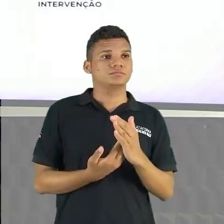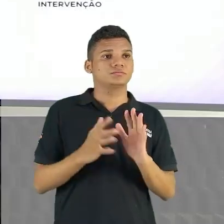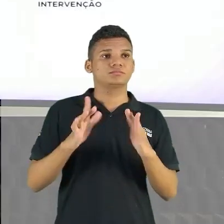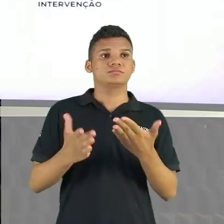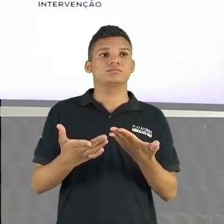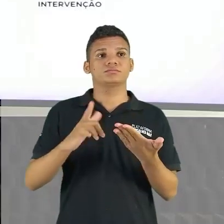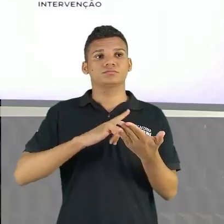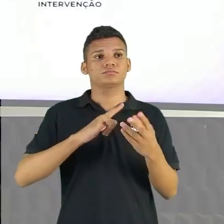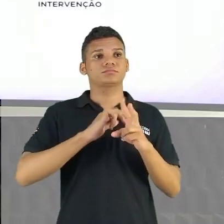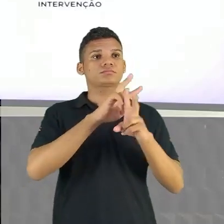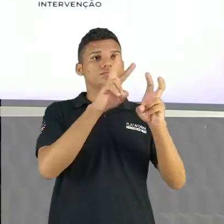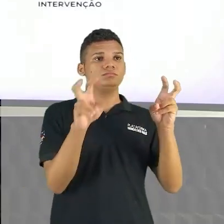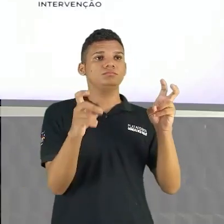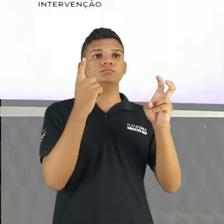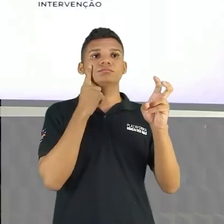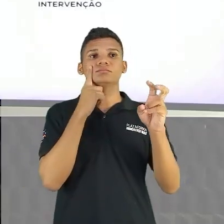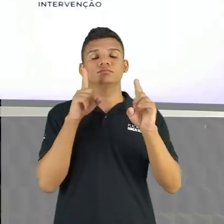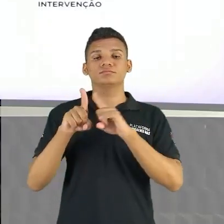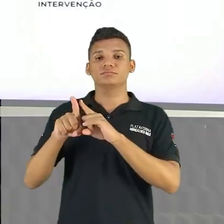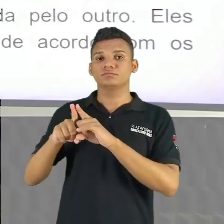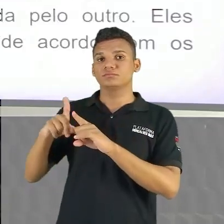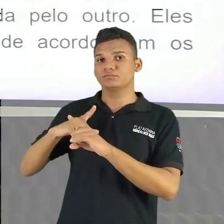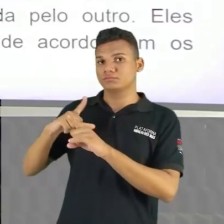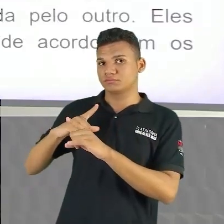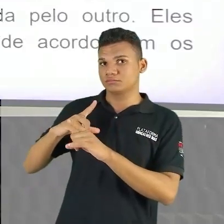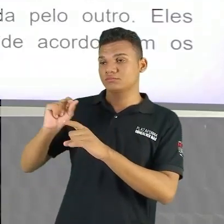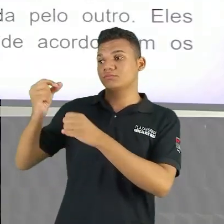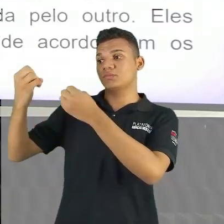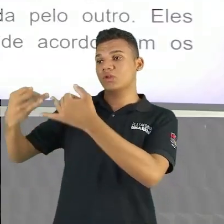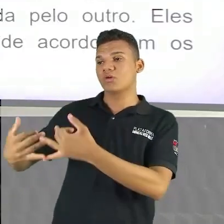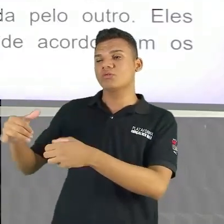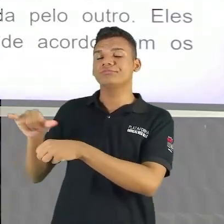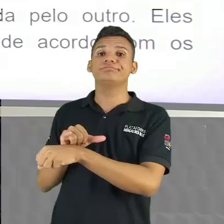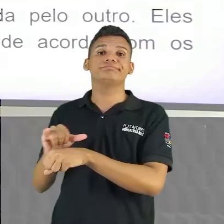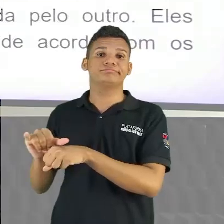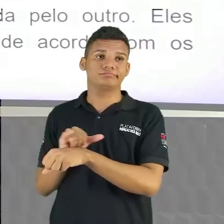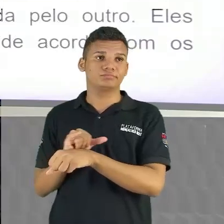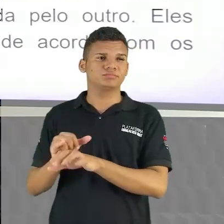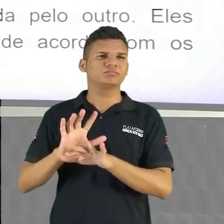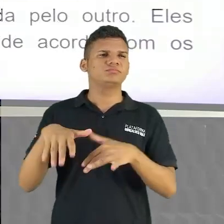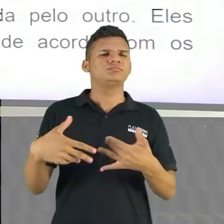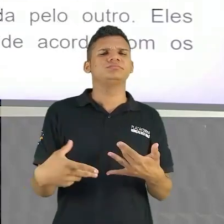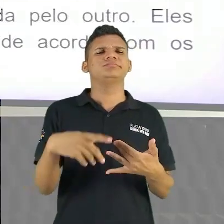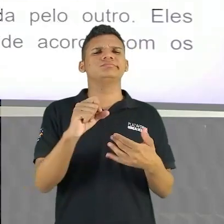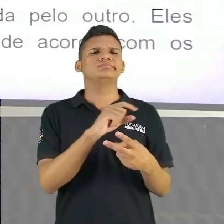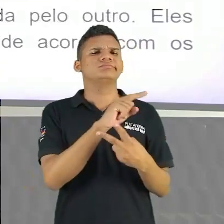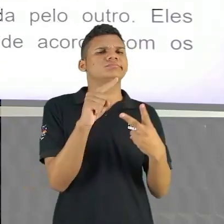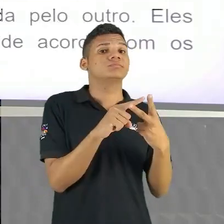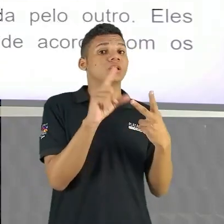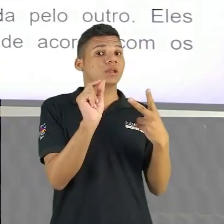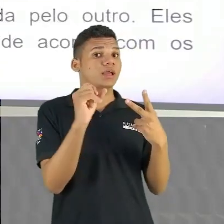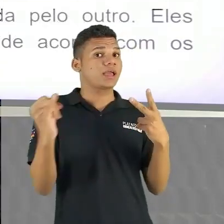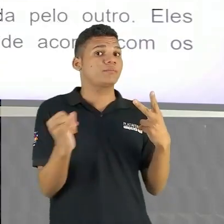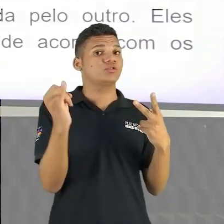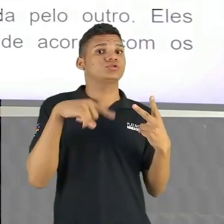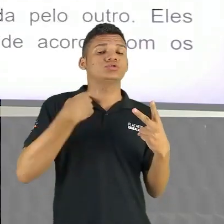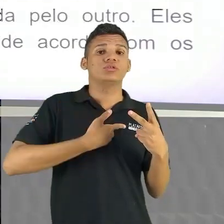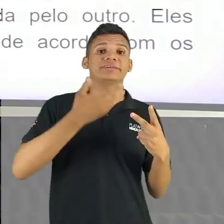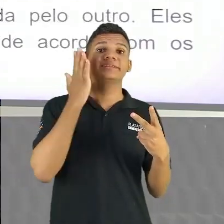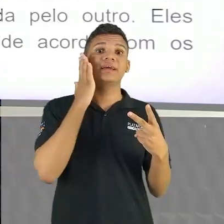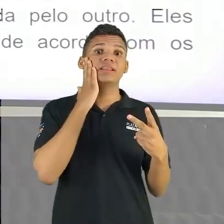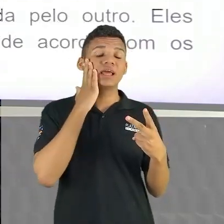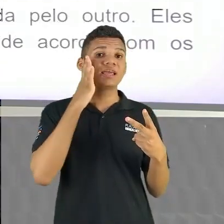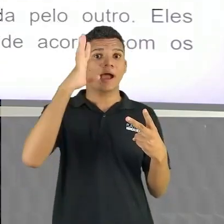tema o ponto de vista e a proposta de intervenção como nós explicamos uma outra questão que é super importante pra gente